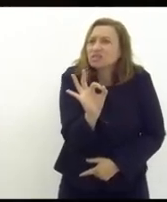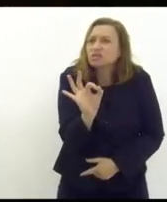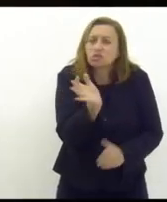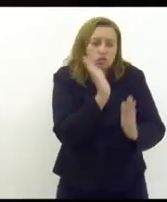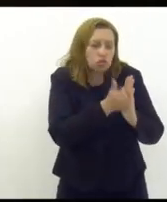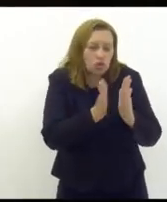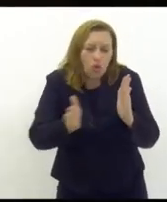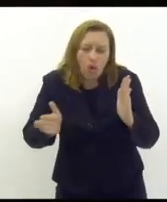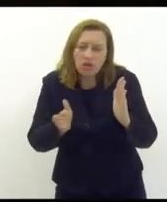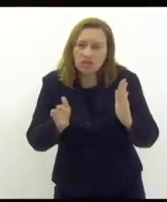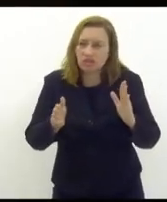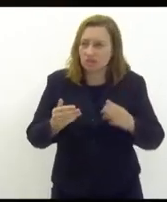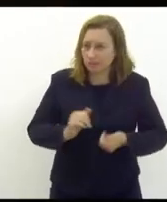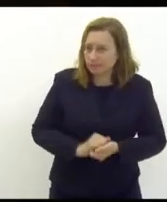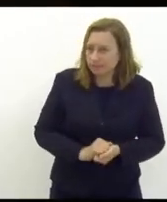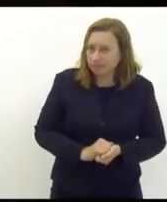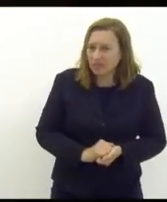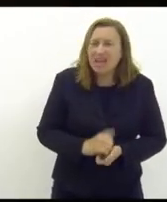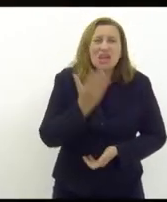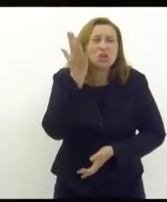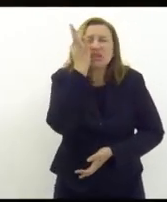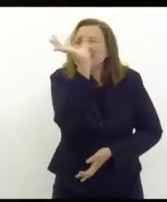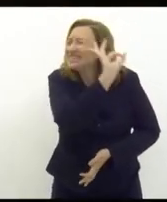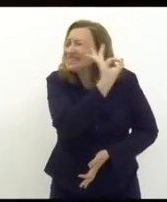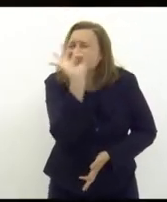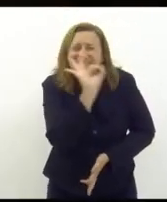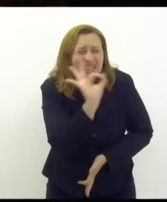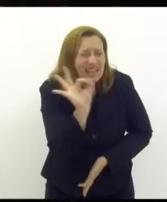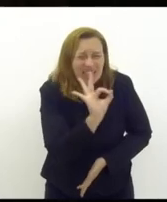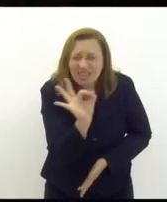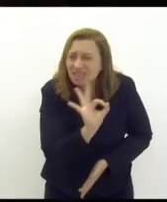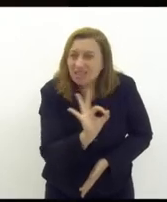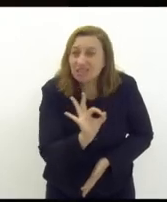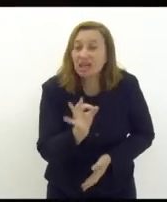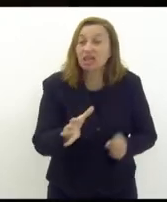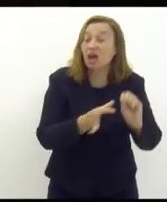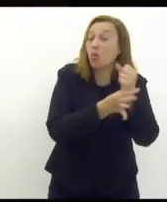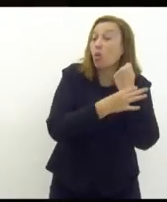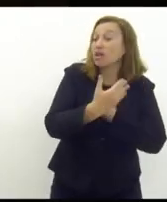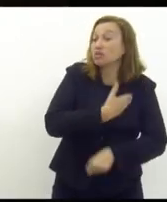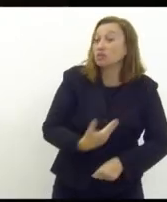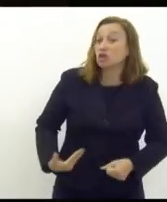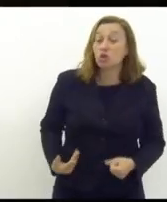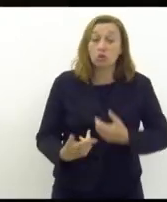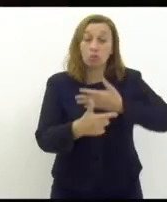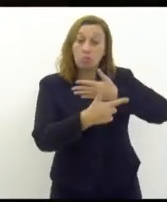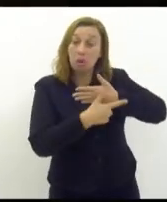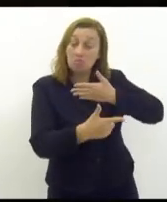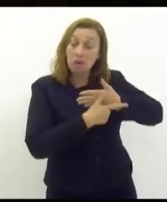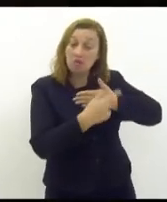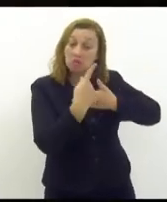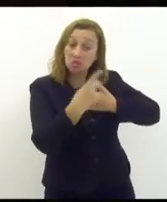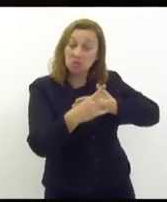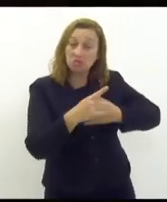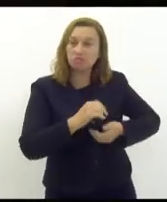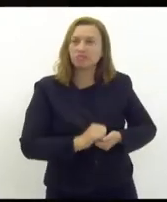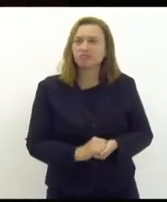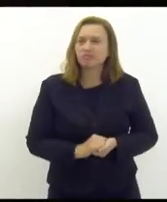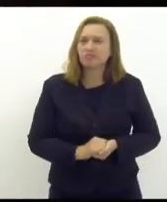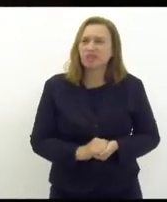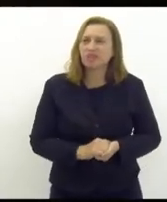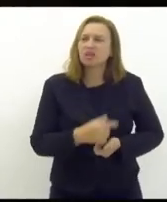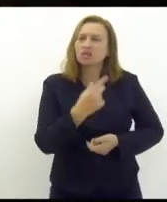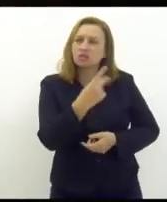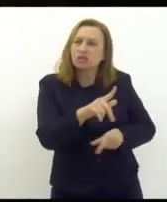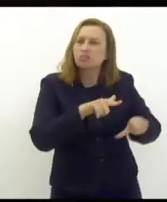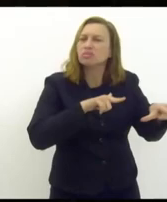ordenamento público que não entende absolutamente nada da guarda municipal do seu papel constitucional das